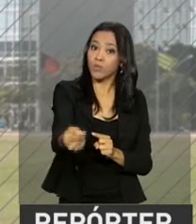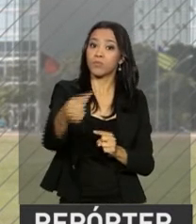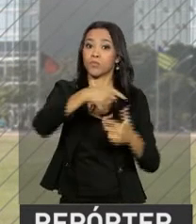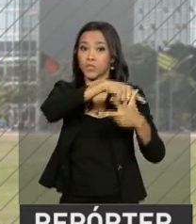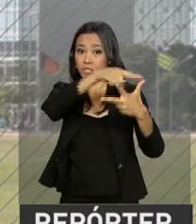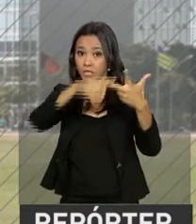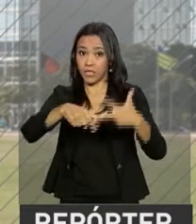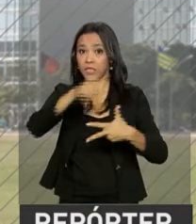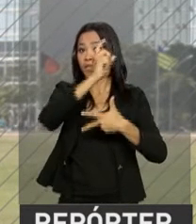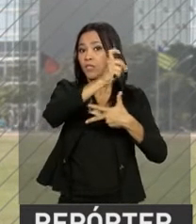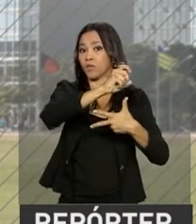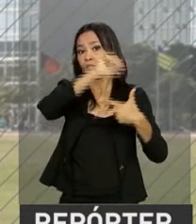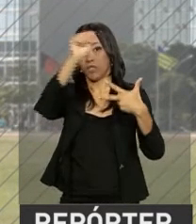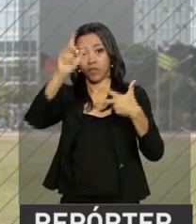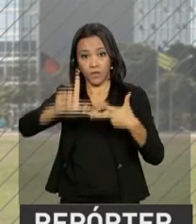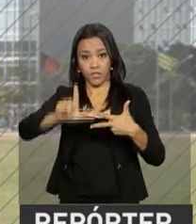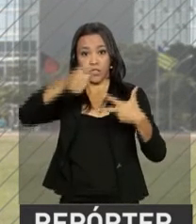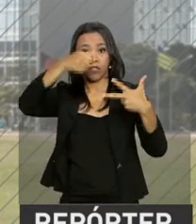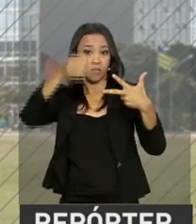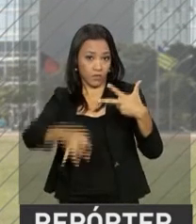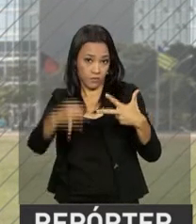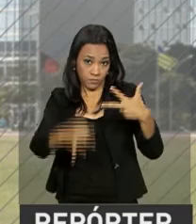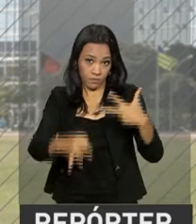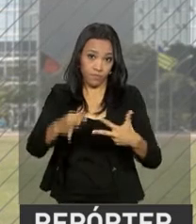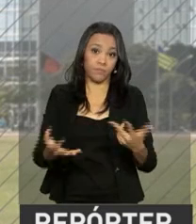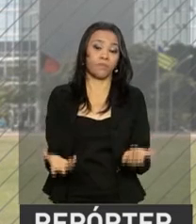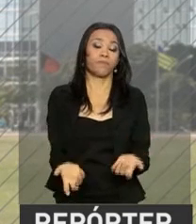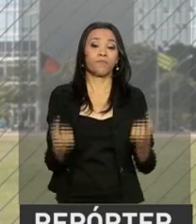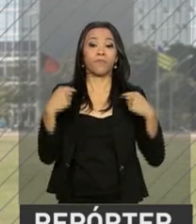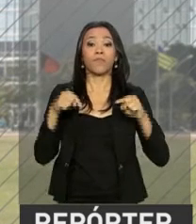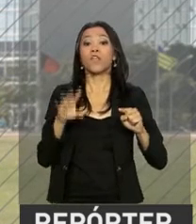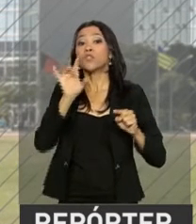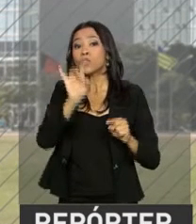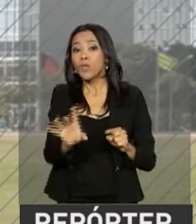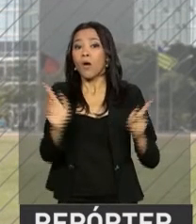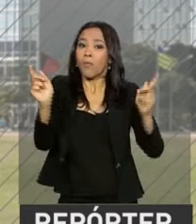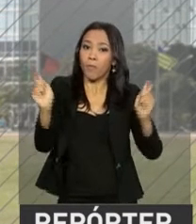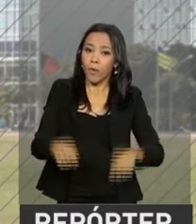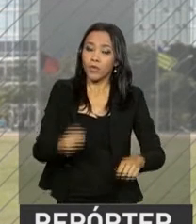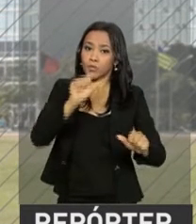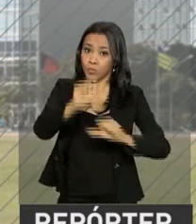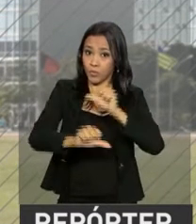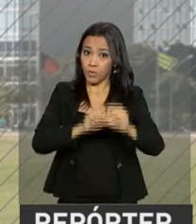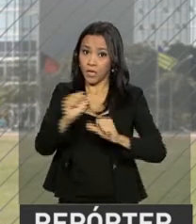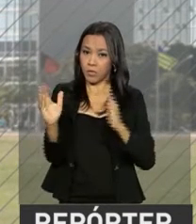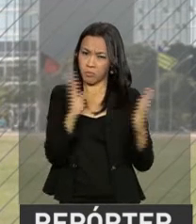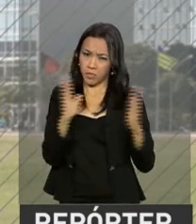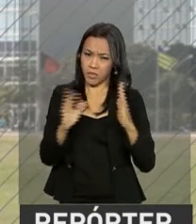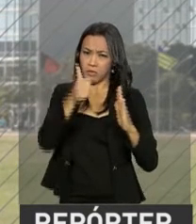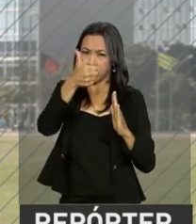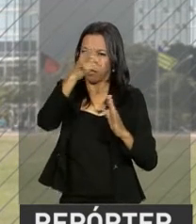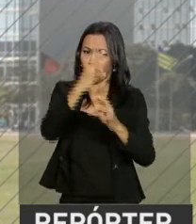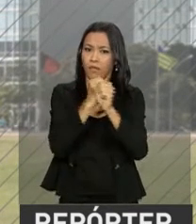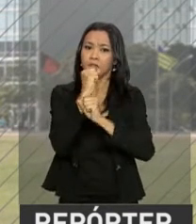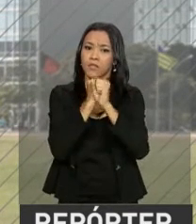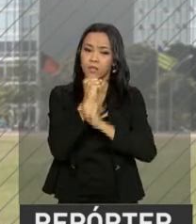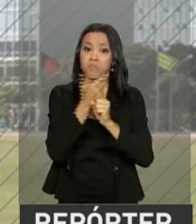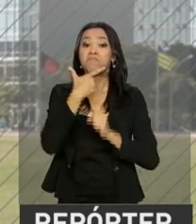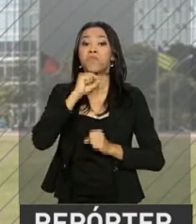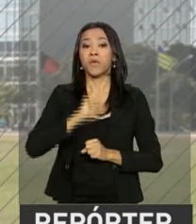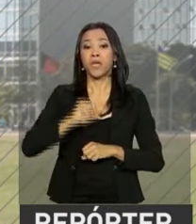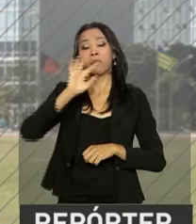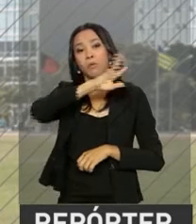poderes, executivo, legislativo e judiciário. Só poderá ser alterado a partir do décimo ano pelo